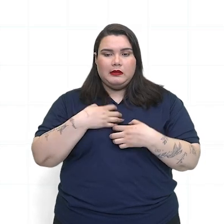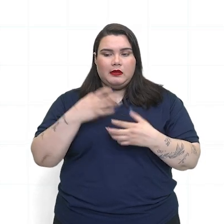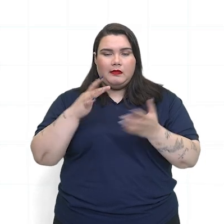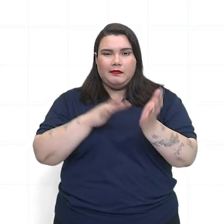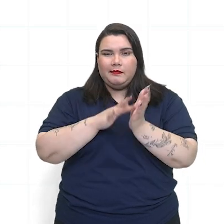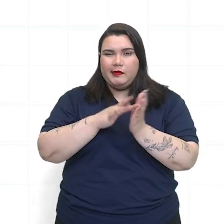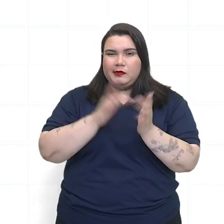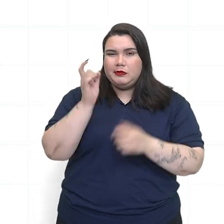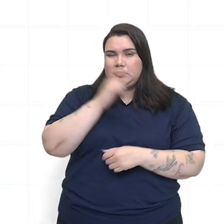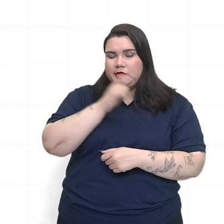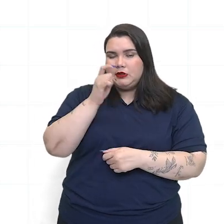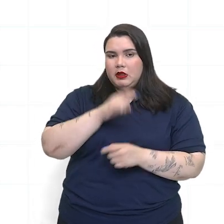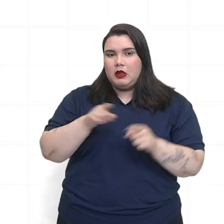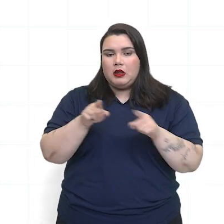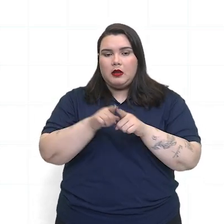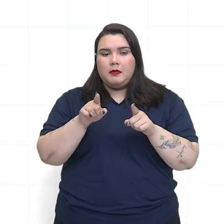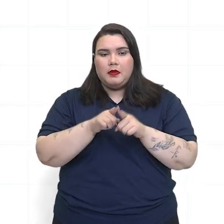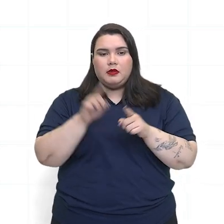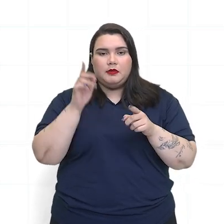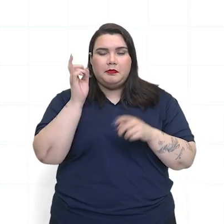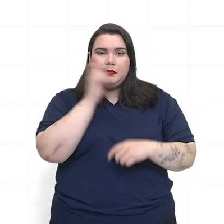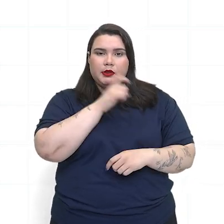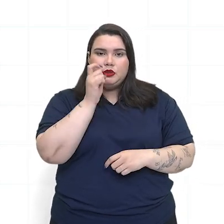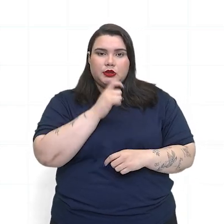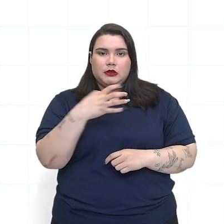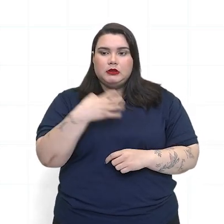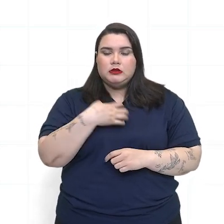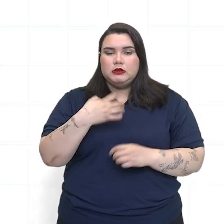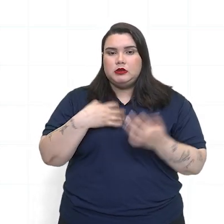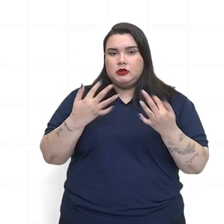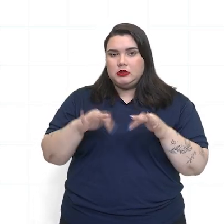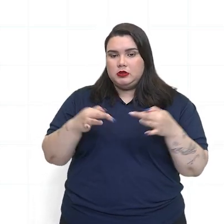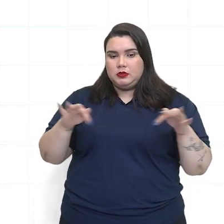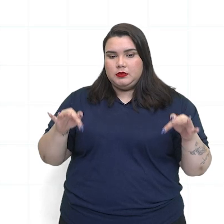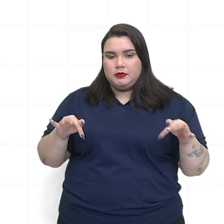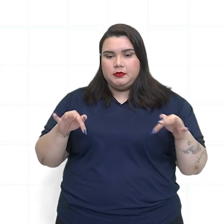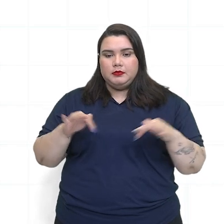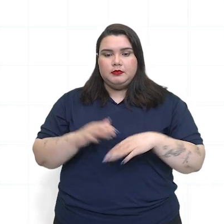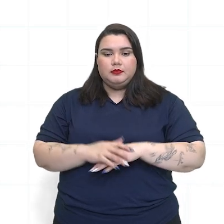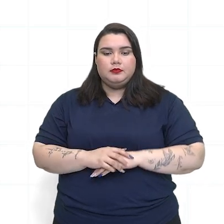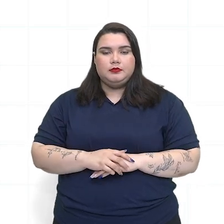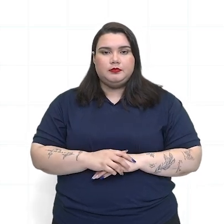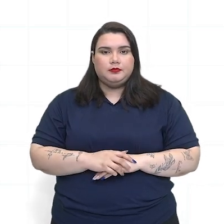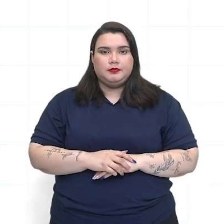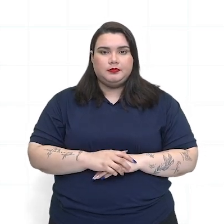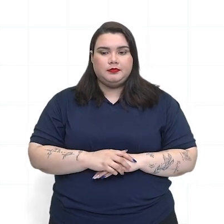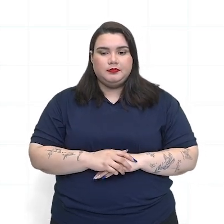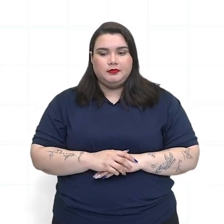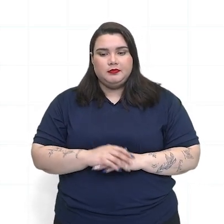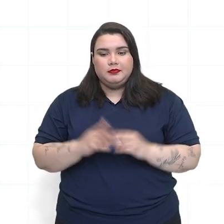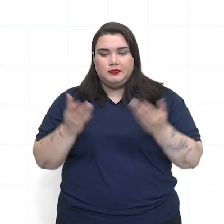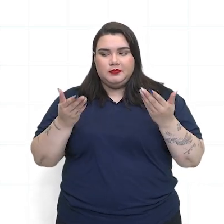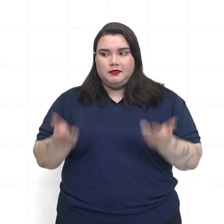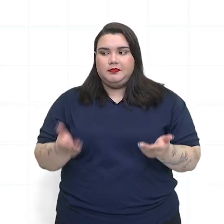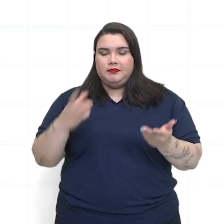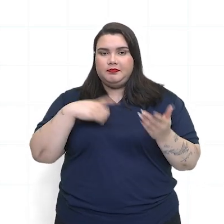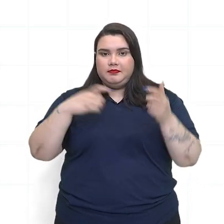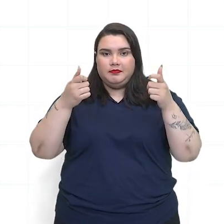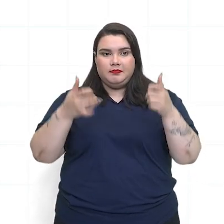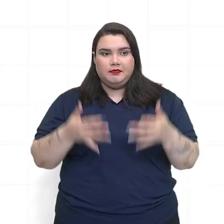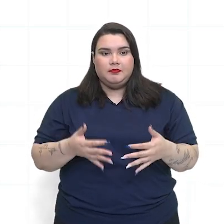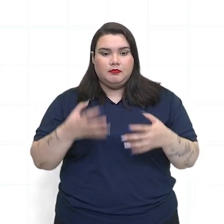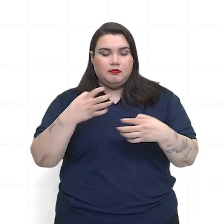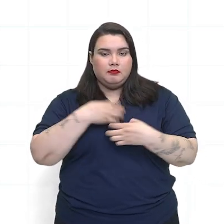completamente que chega a fingir a dor, fingir que é dor, a dor que deveras sente. Então, ele está falando desse